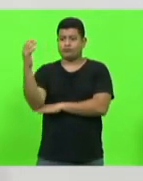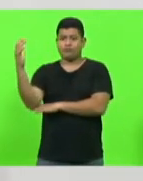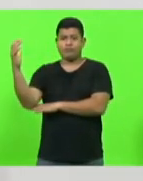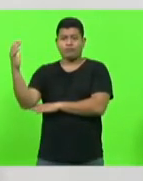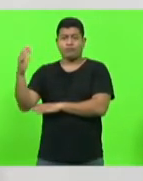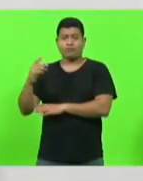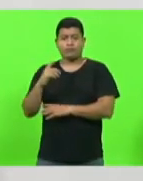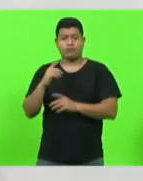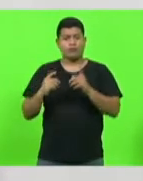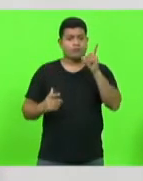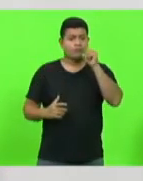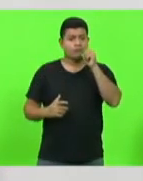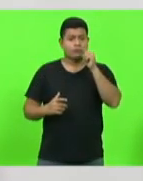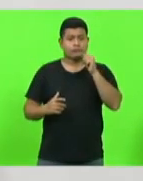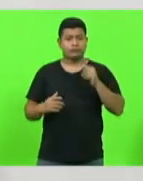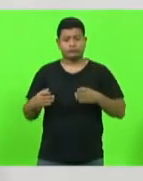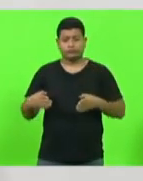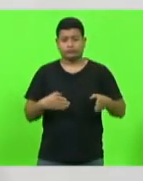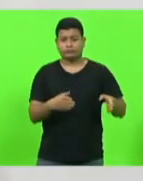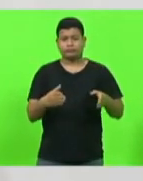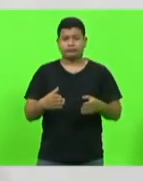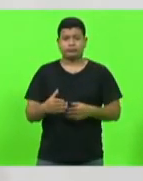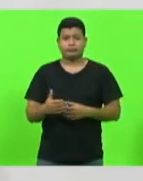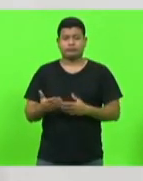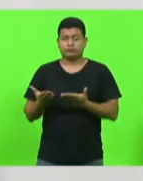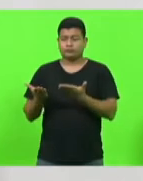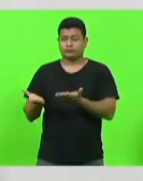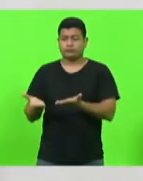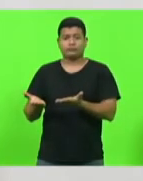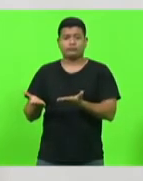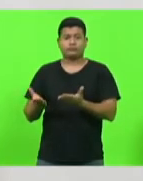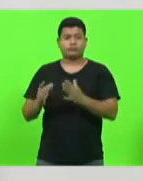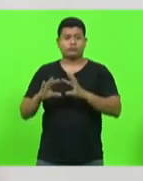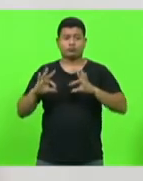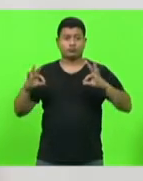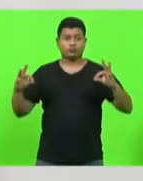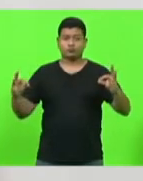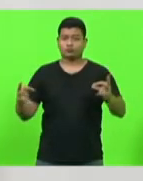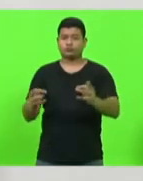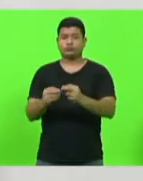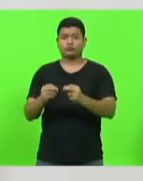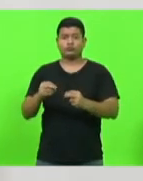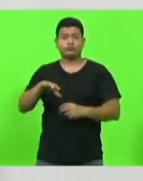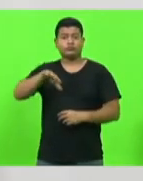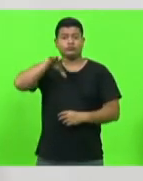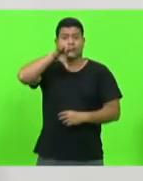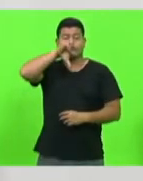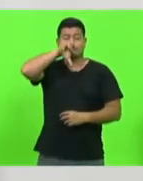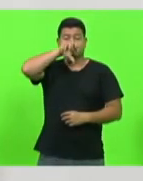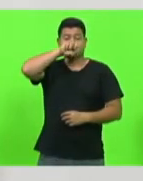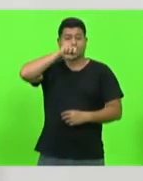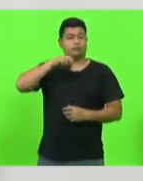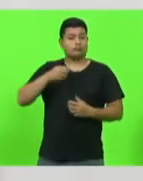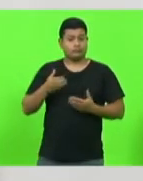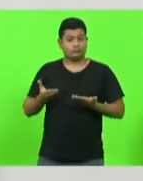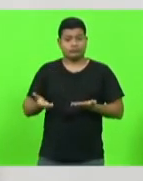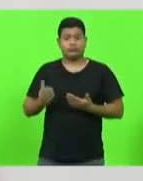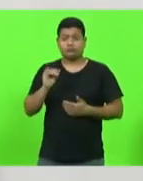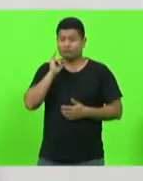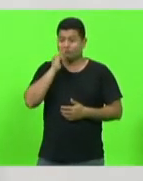água, com a Mãe Terra, com o ar, que infelizmente, diante